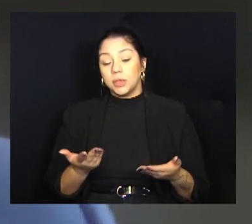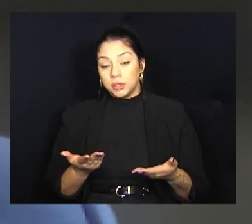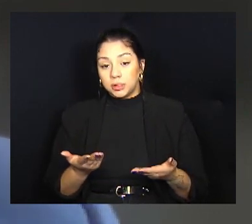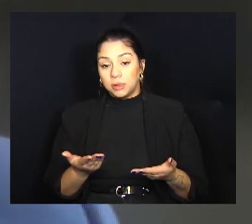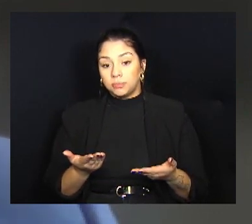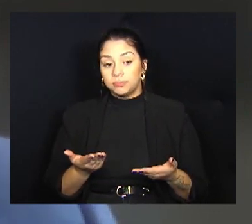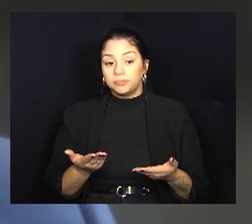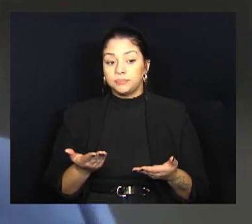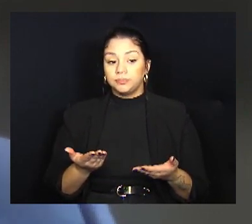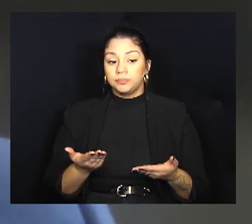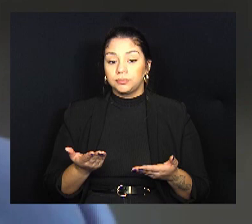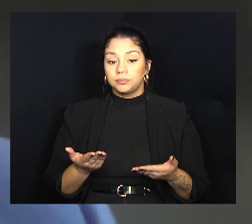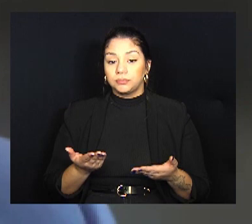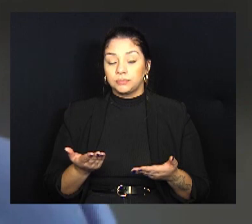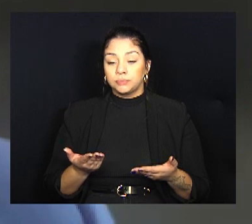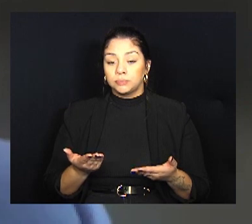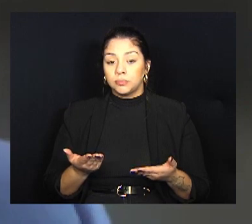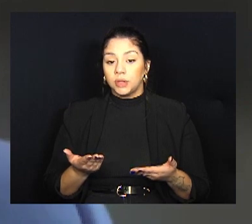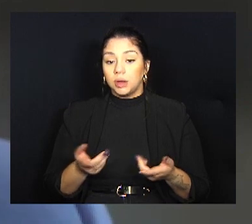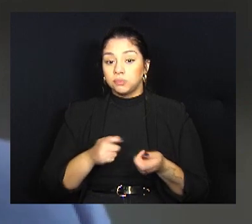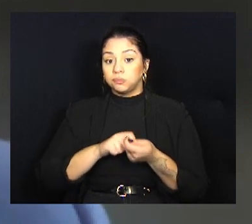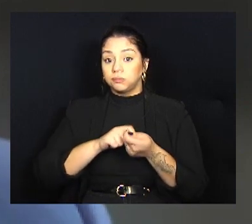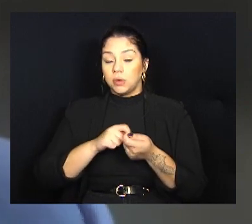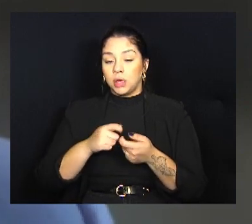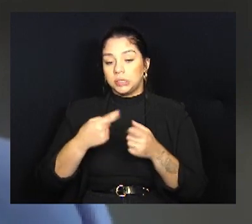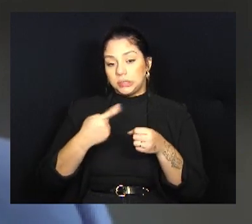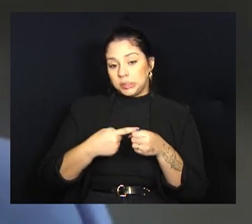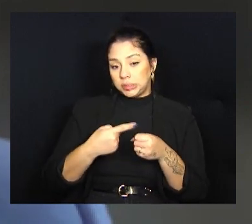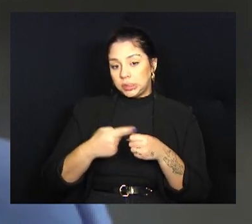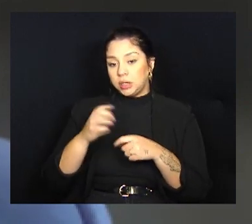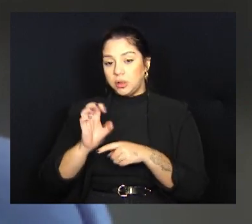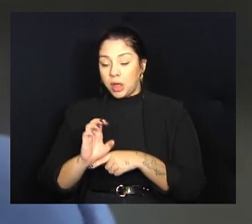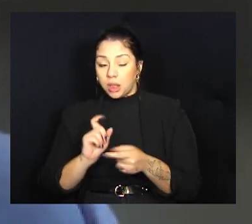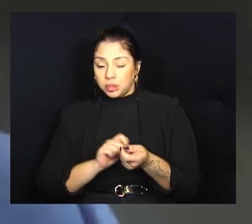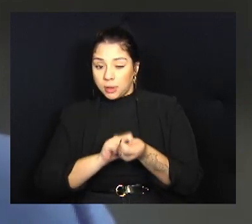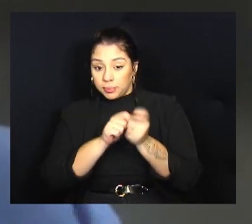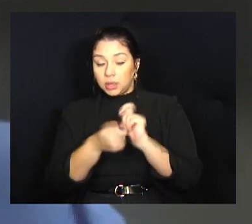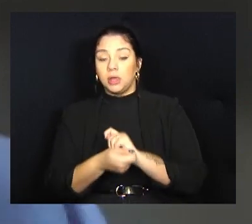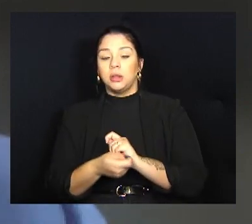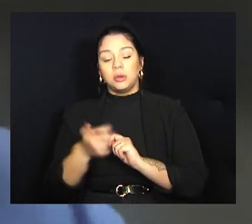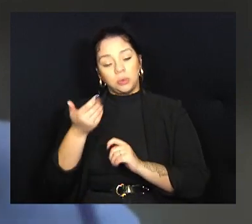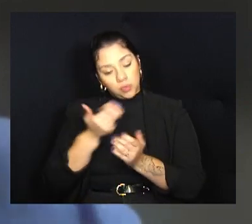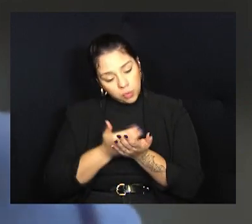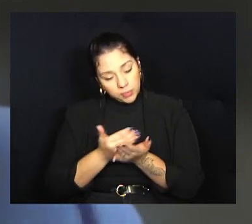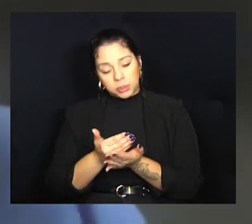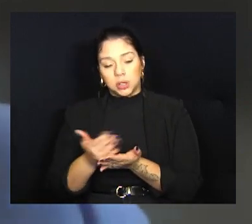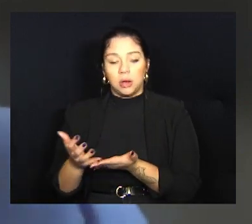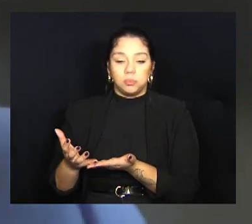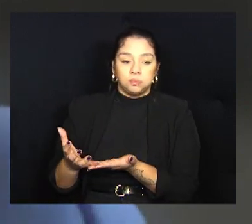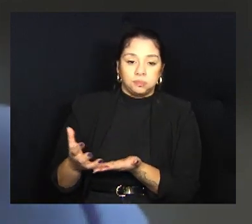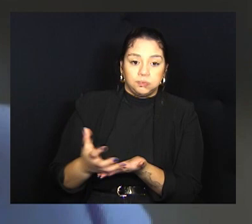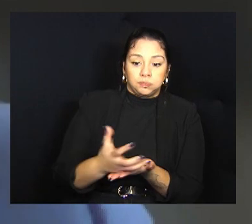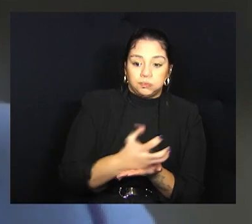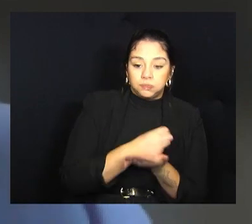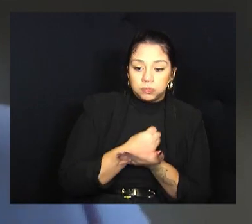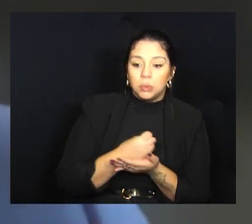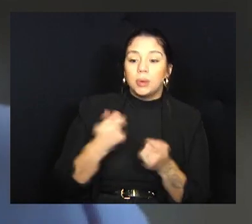entes federados se adaptarem e passarem para o novo recolhimento. Então tem que ter o período de transição,